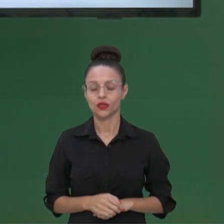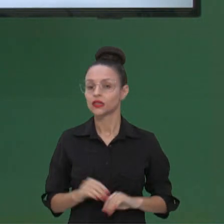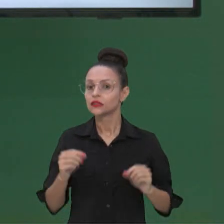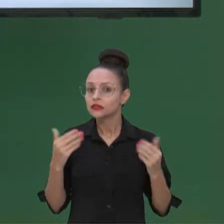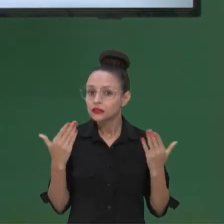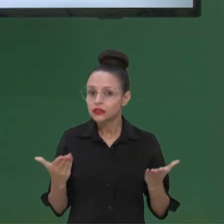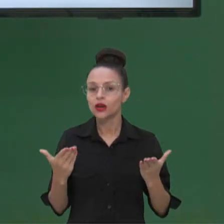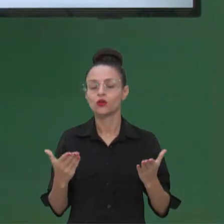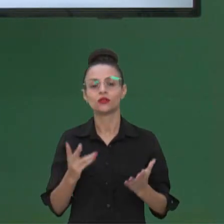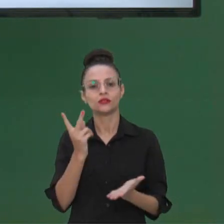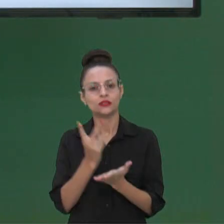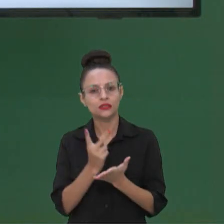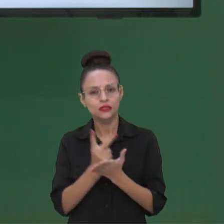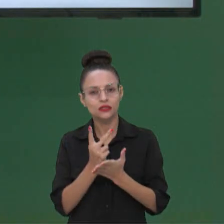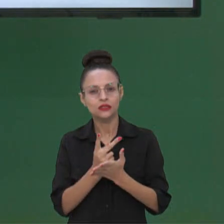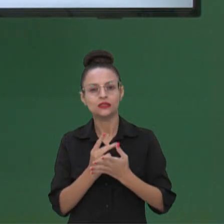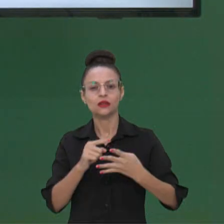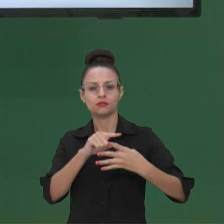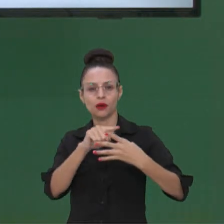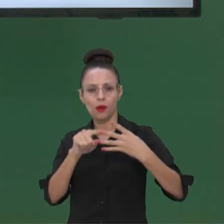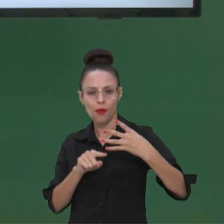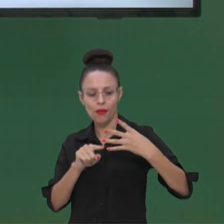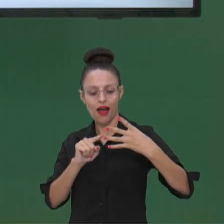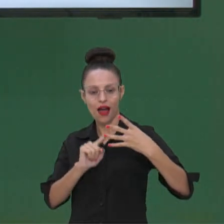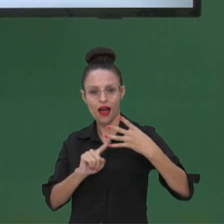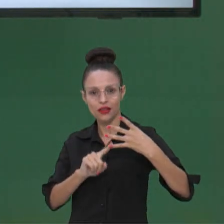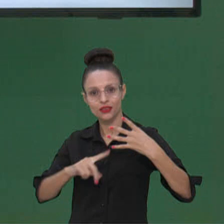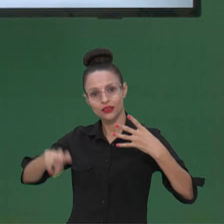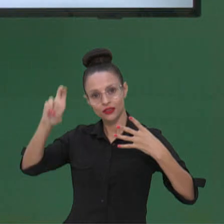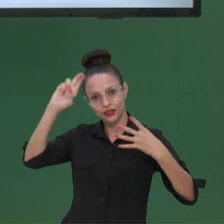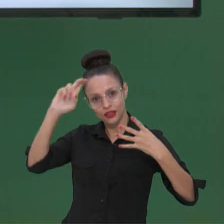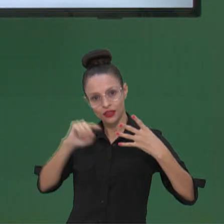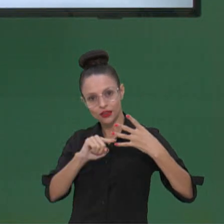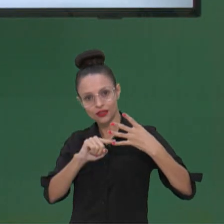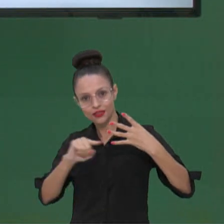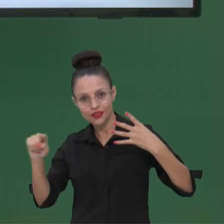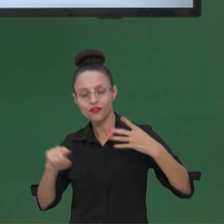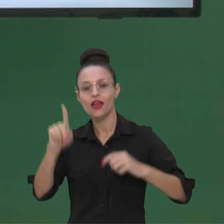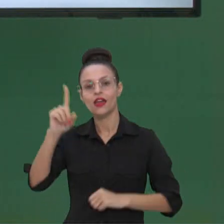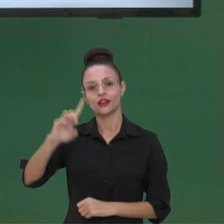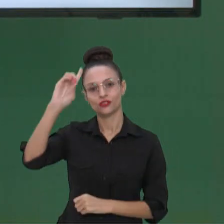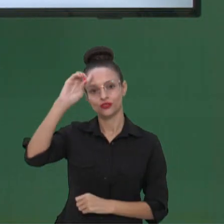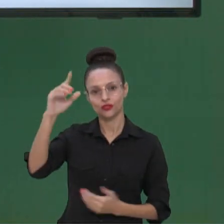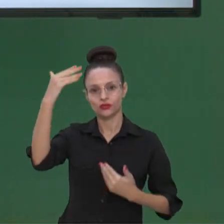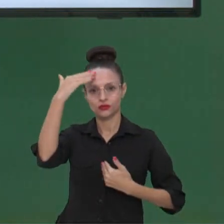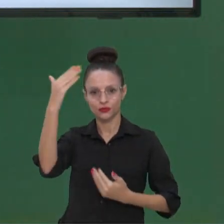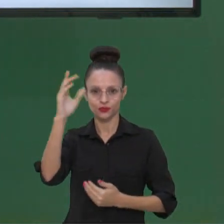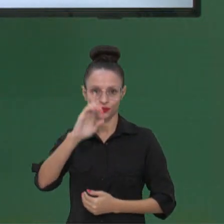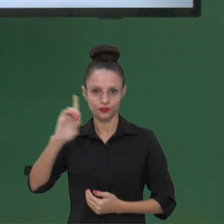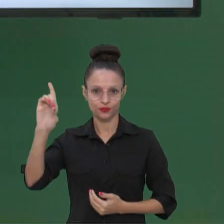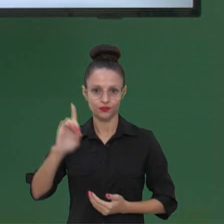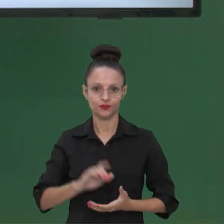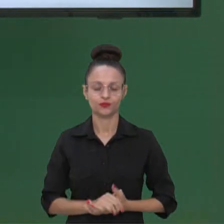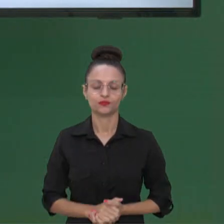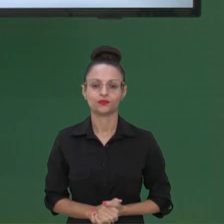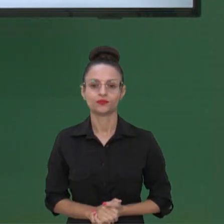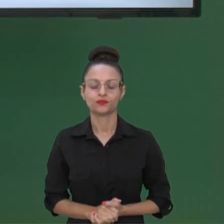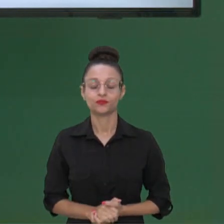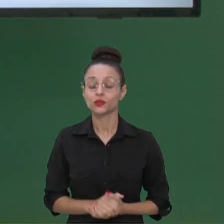toda 4ª quinta-feira do mês de novembro nos Estados Unidos é o Dia de Ação de Graças.